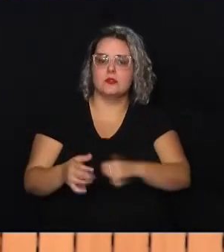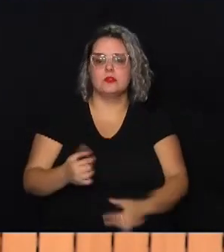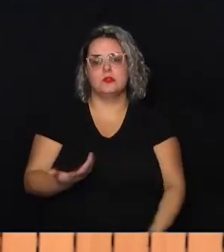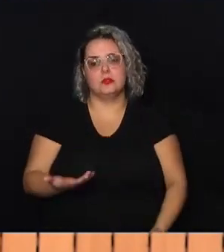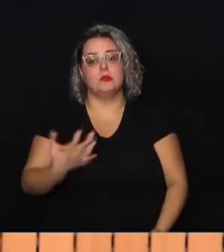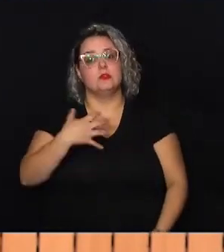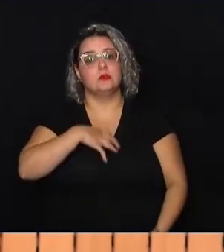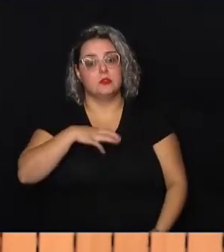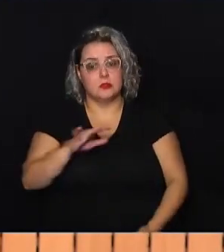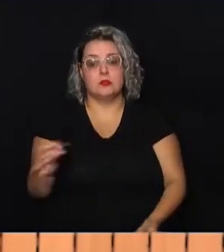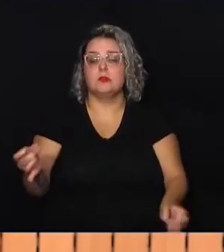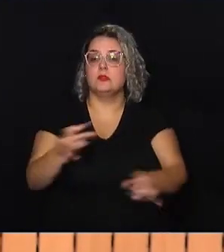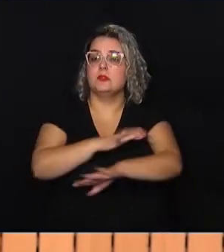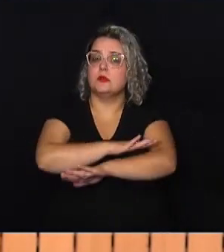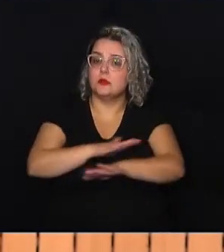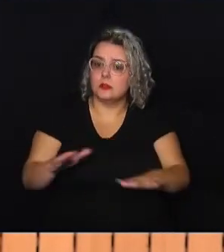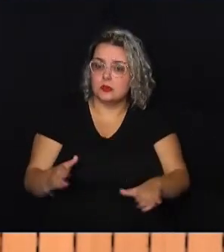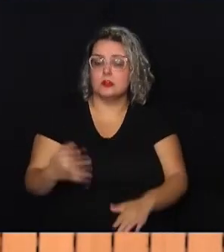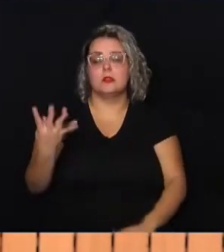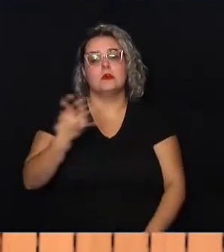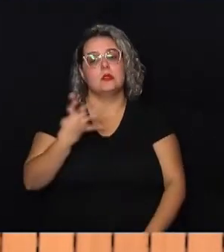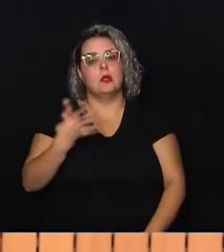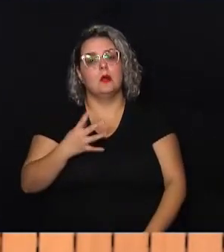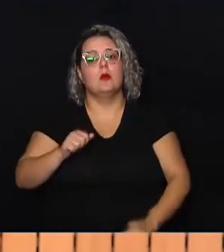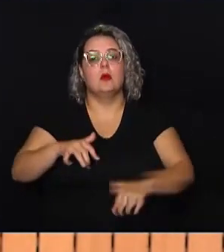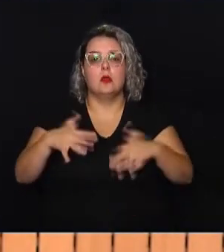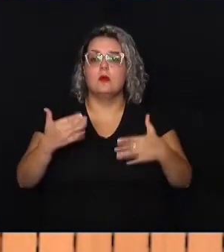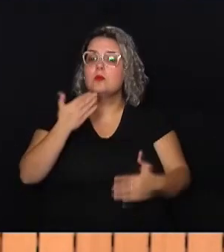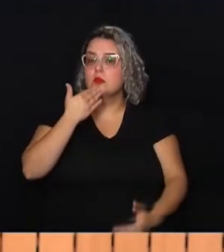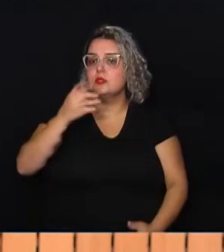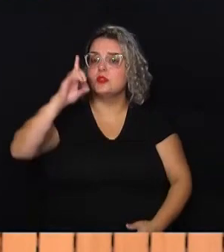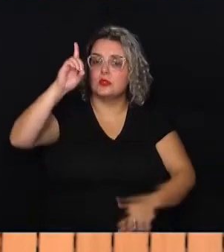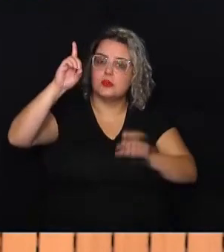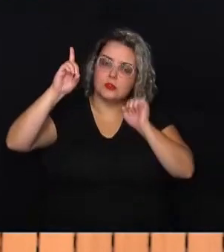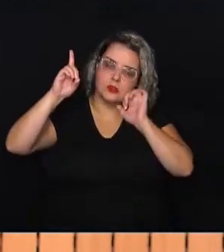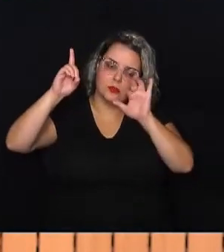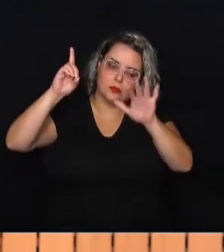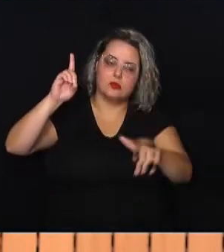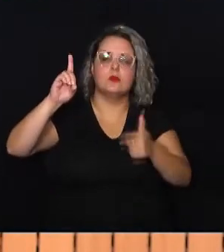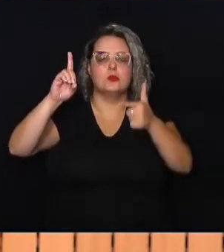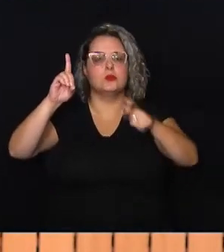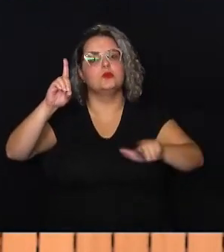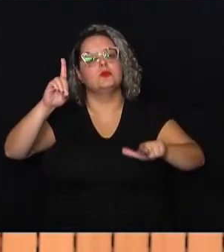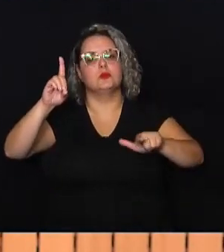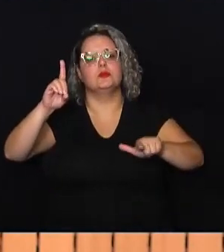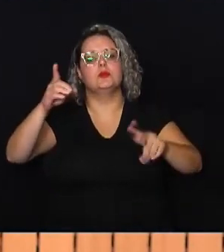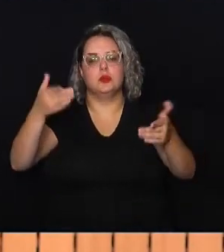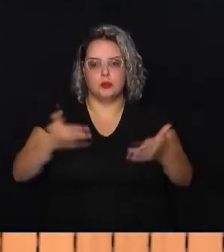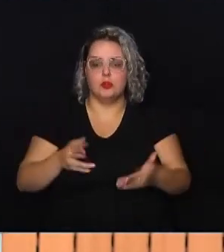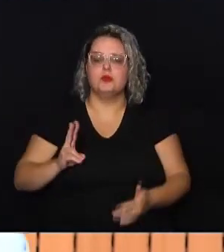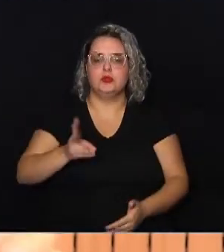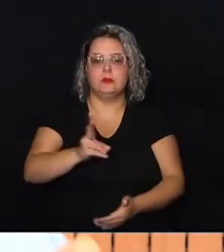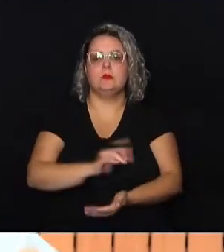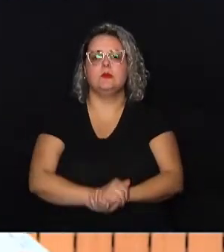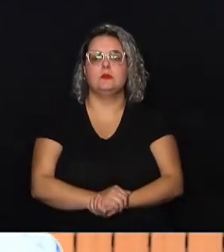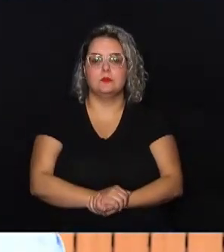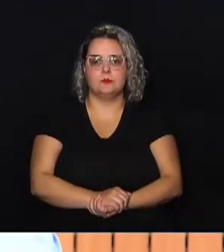Dessa forma, eu encerro essa 4ª audiência pública e pedindo a Deus que continue nos abençoando hoje e sempre.